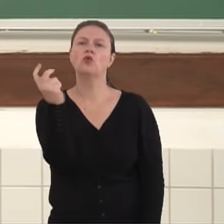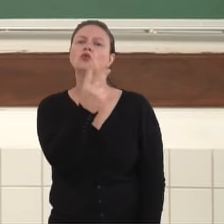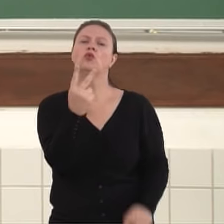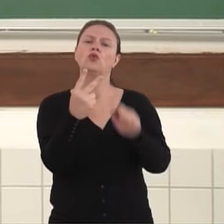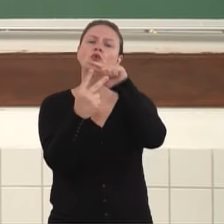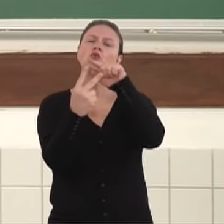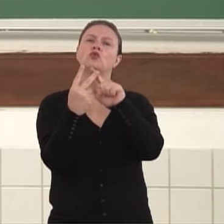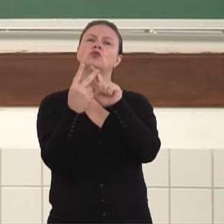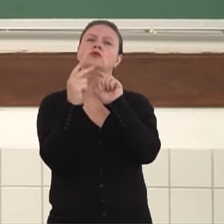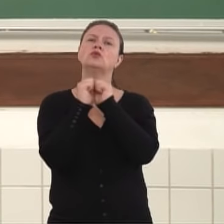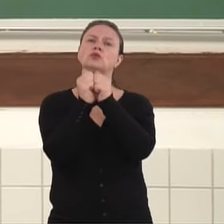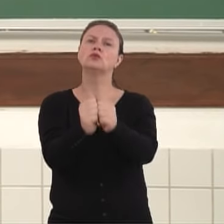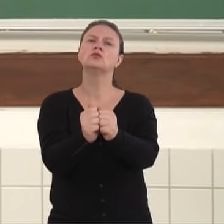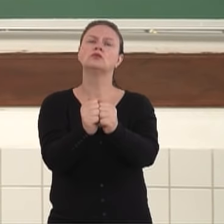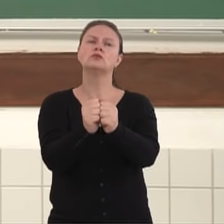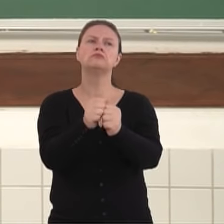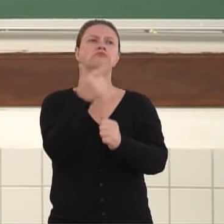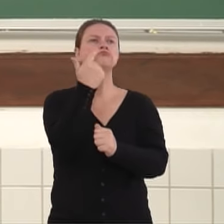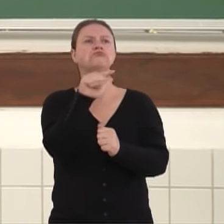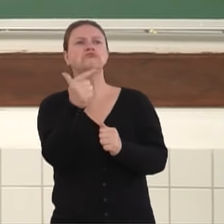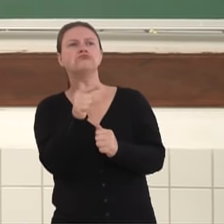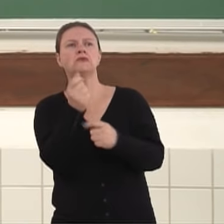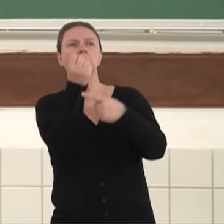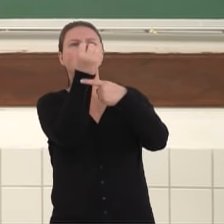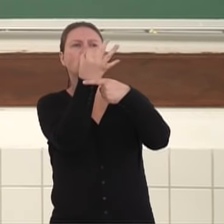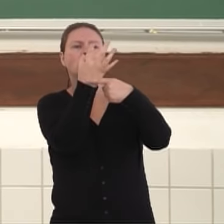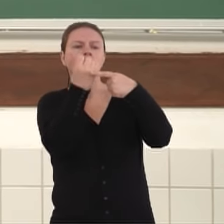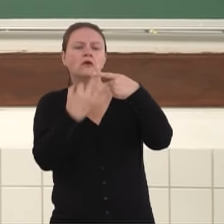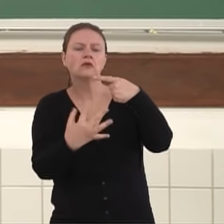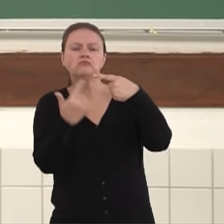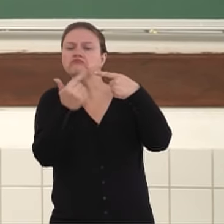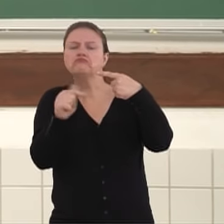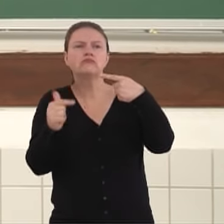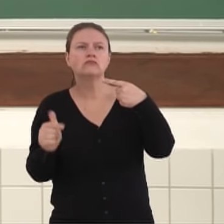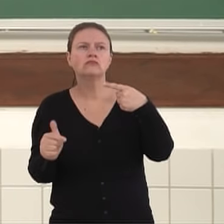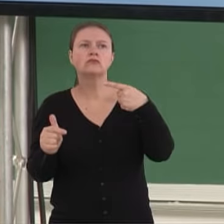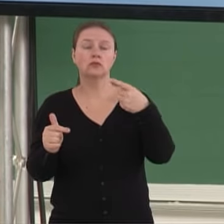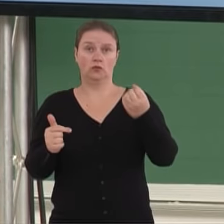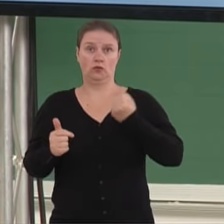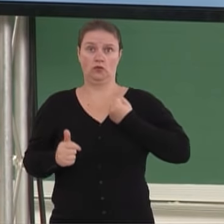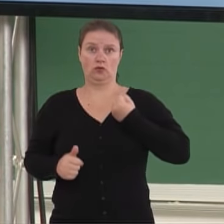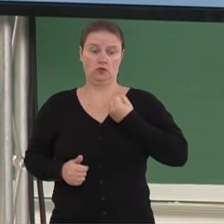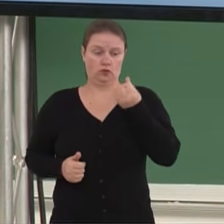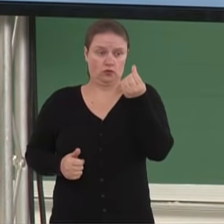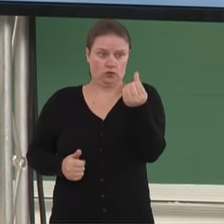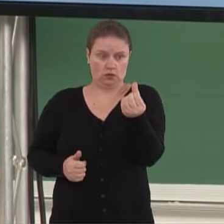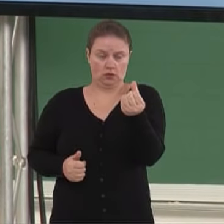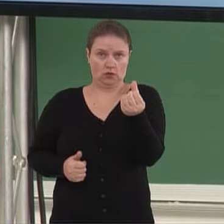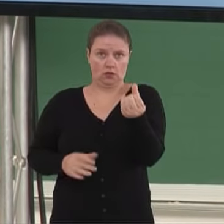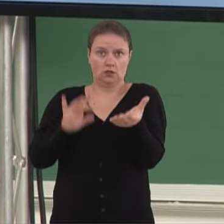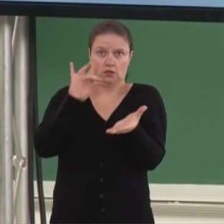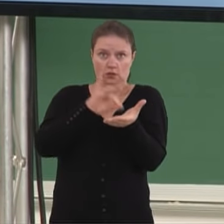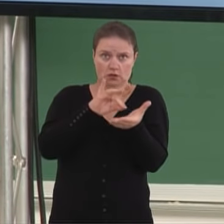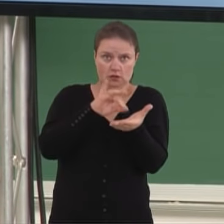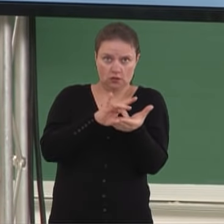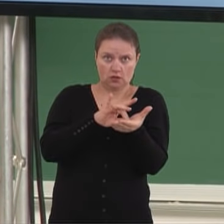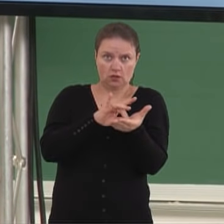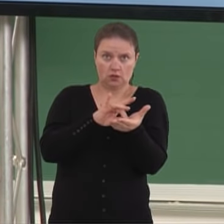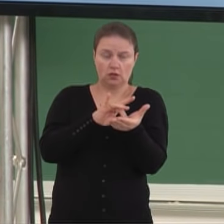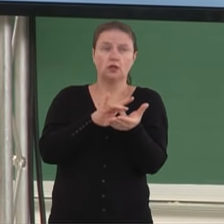tem fração, não tem notação decimal. O número 6 é um número real e é um